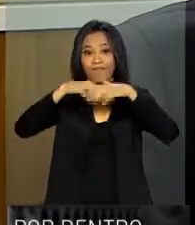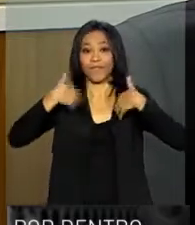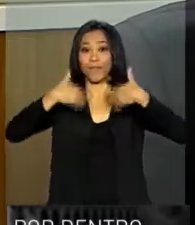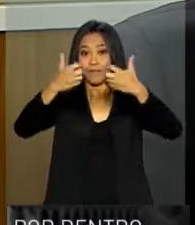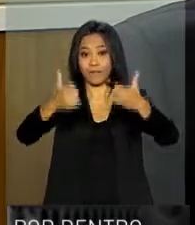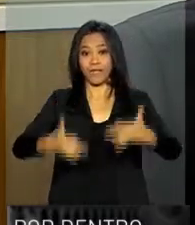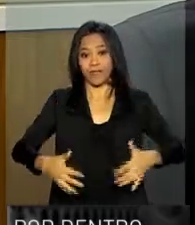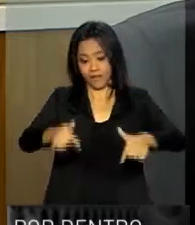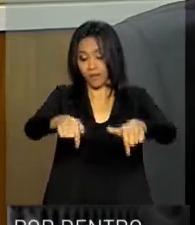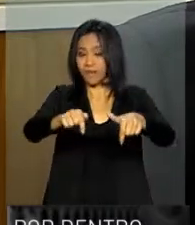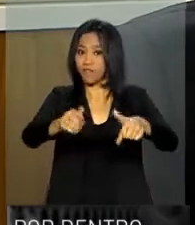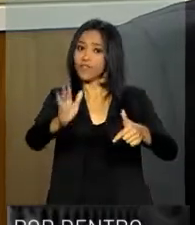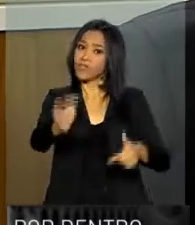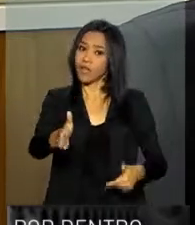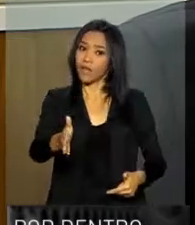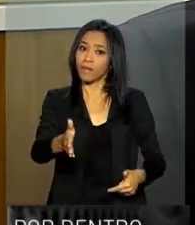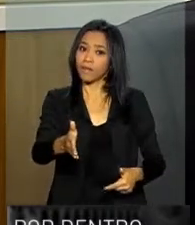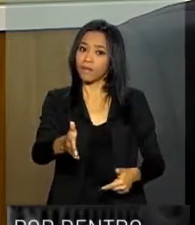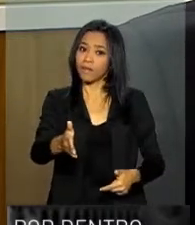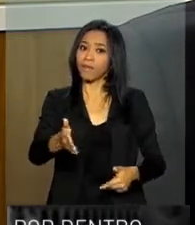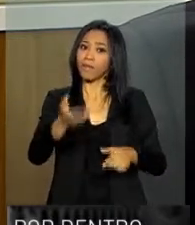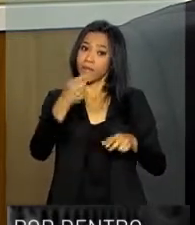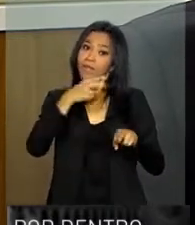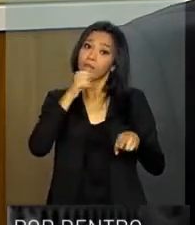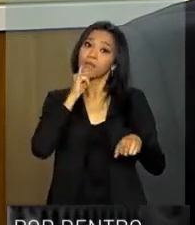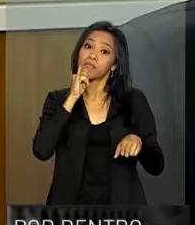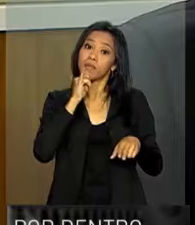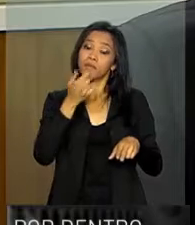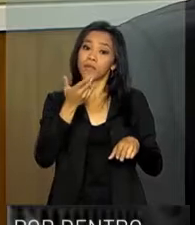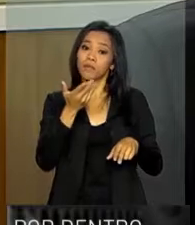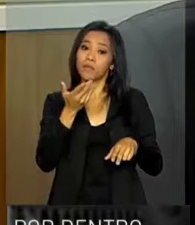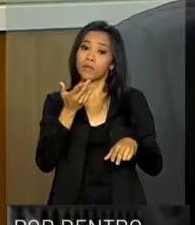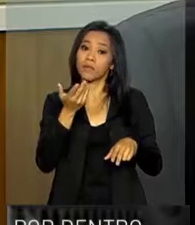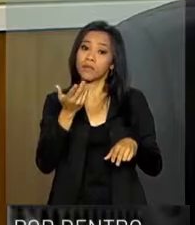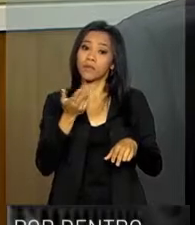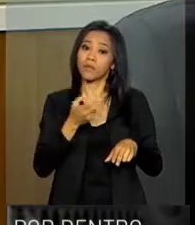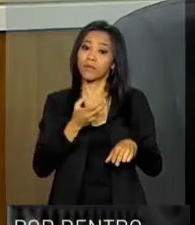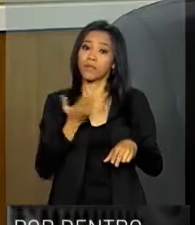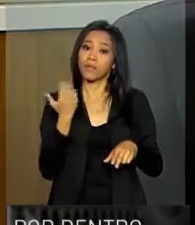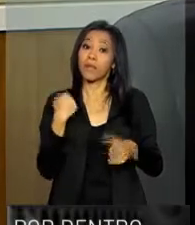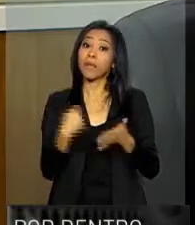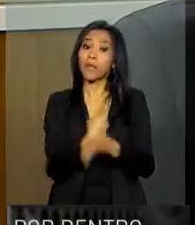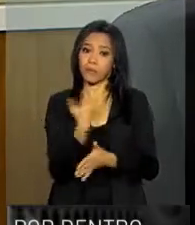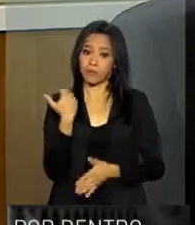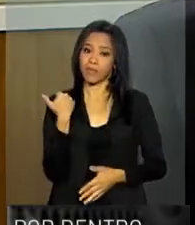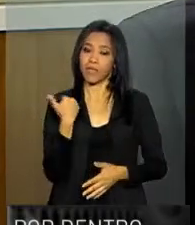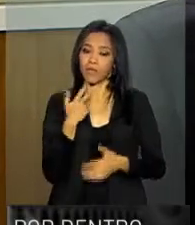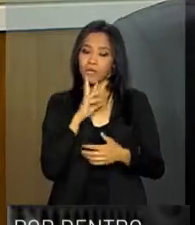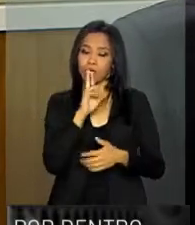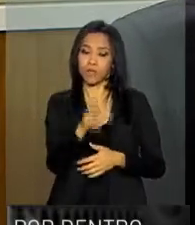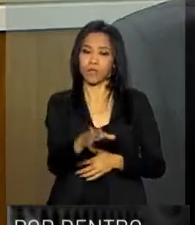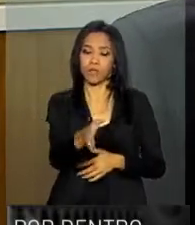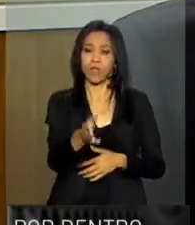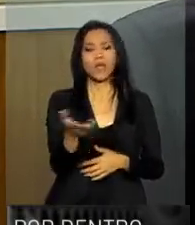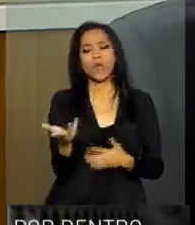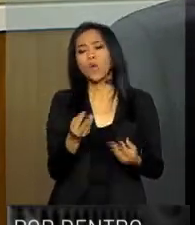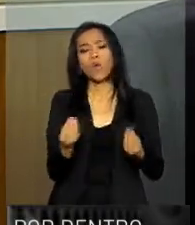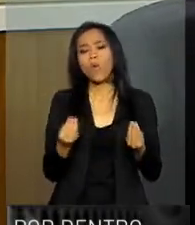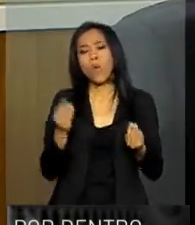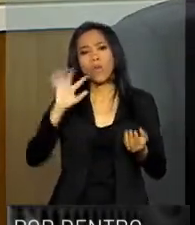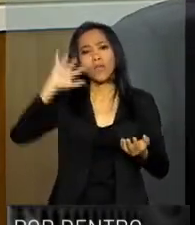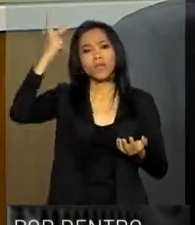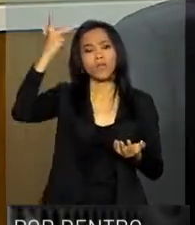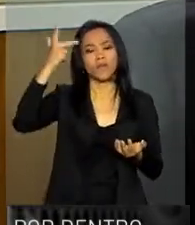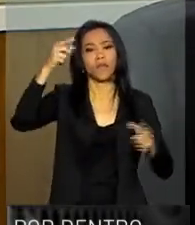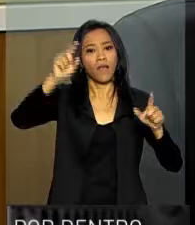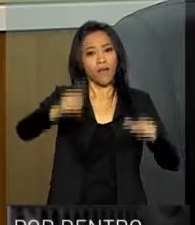parques ele perdeu a oportunidade ferroviária na pergunta é anterior e qual tem sido a melhor solução está e